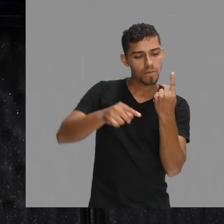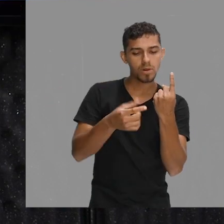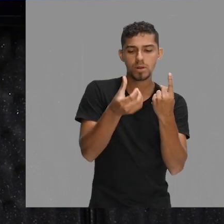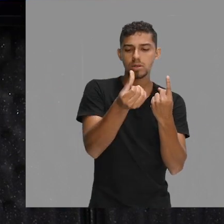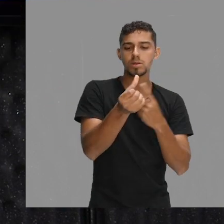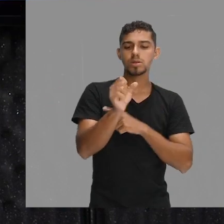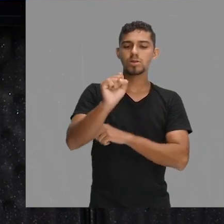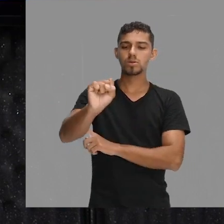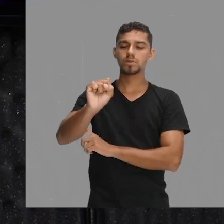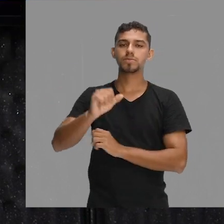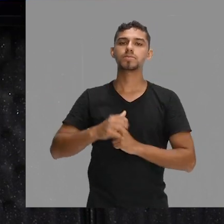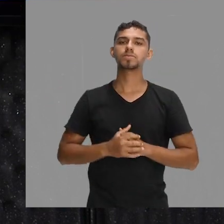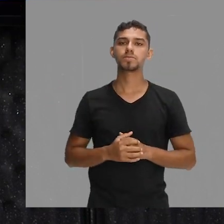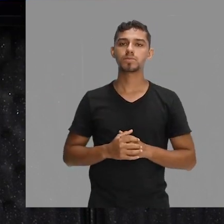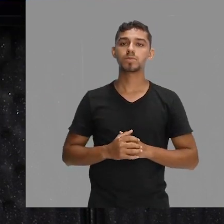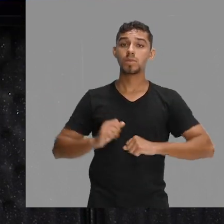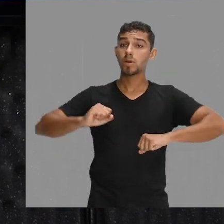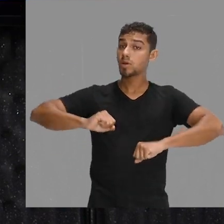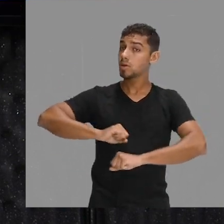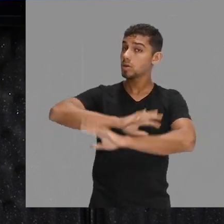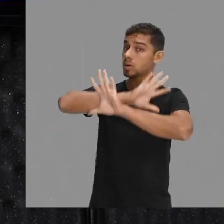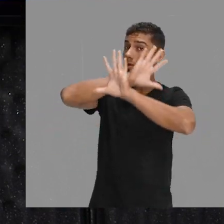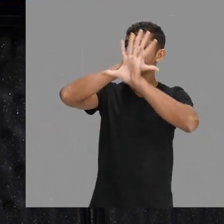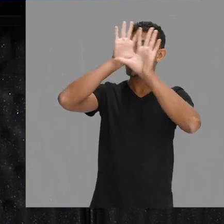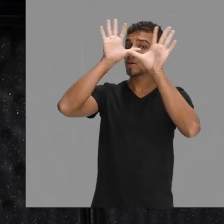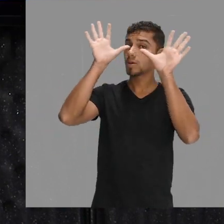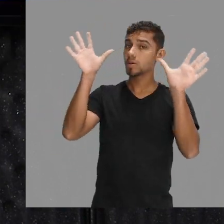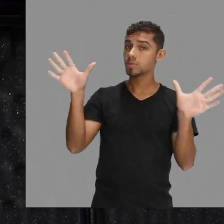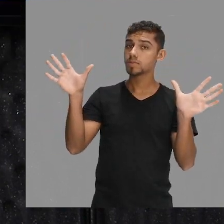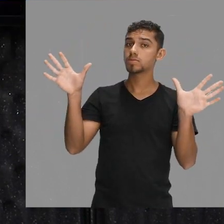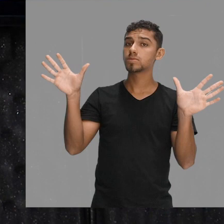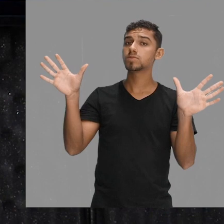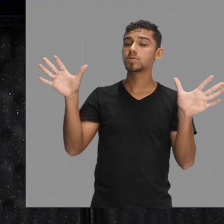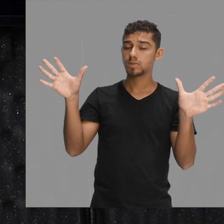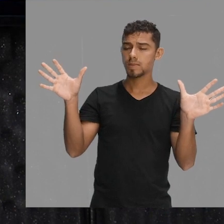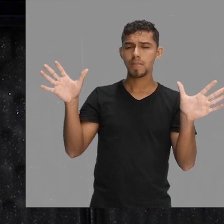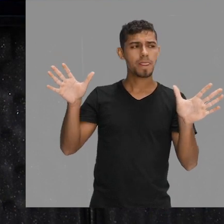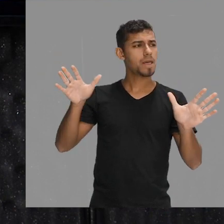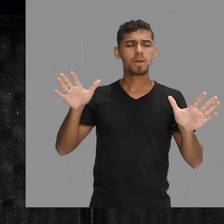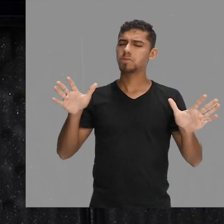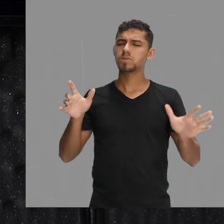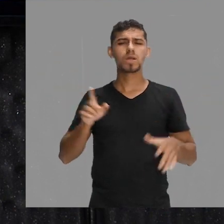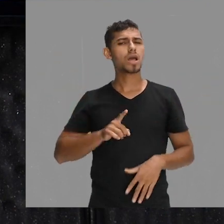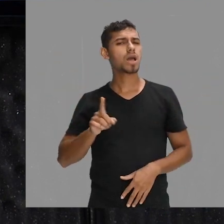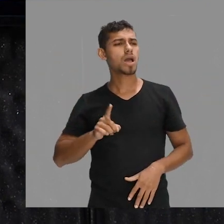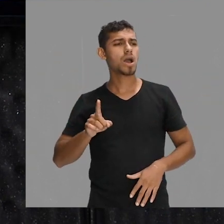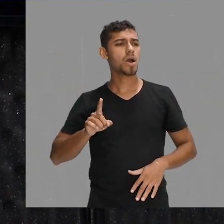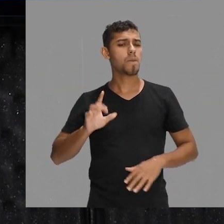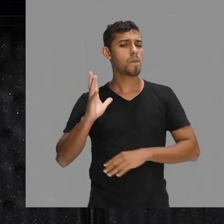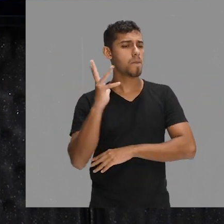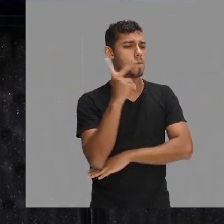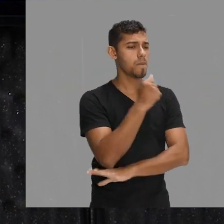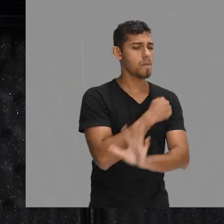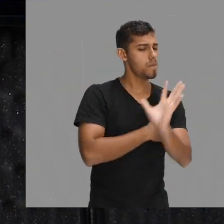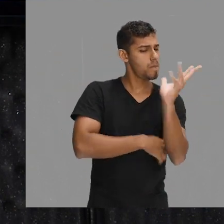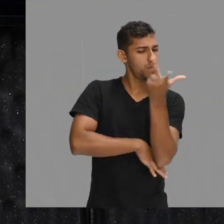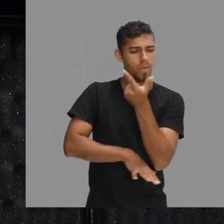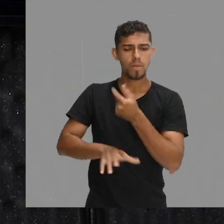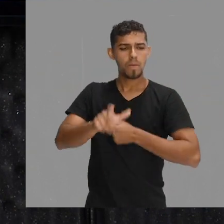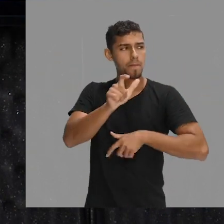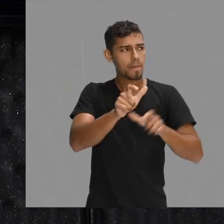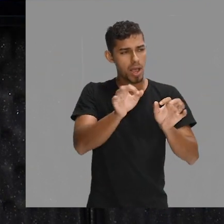1,68. Então, que fique bem claro, não depende da natureza da partícula, depende